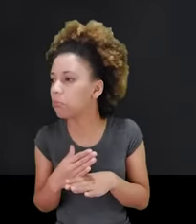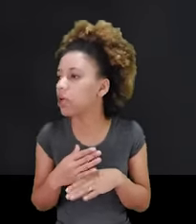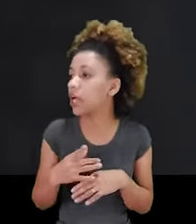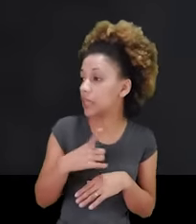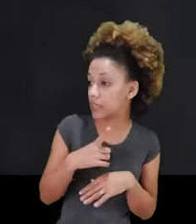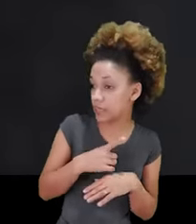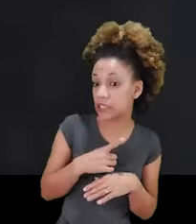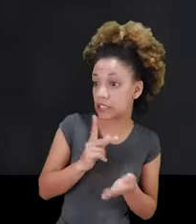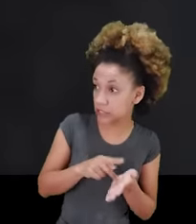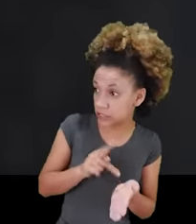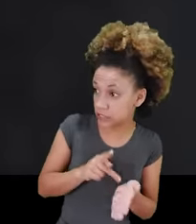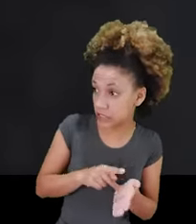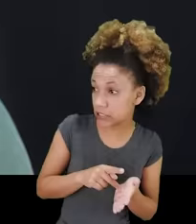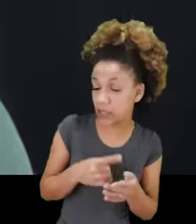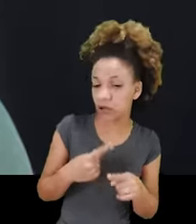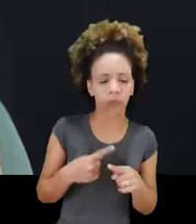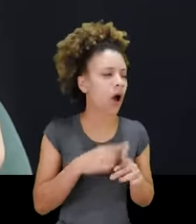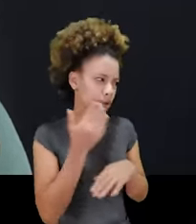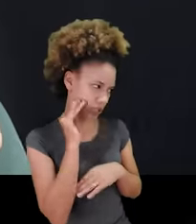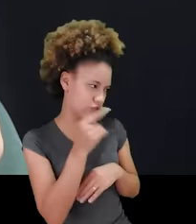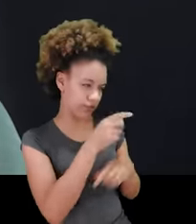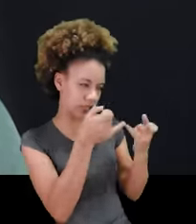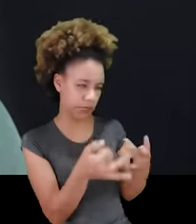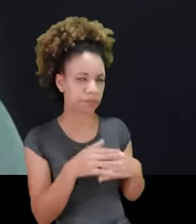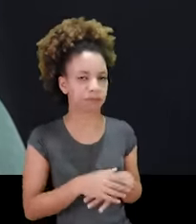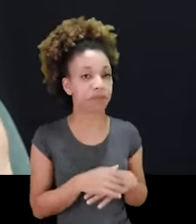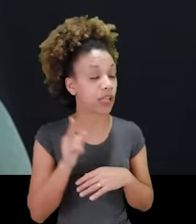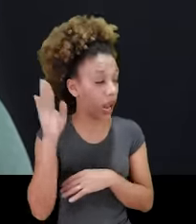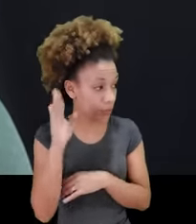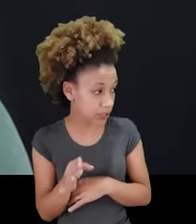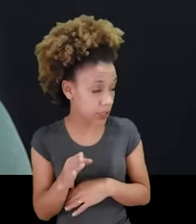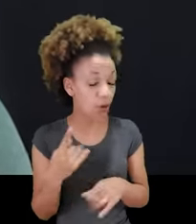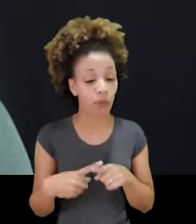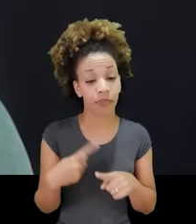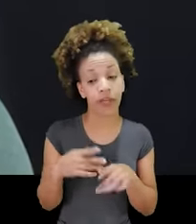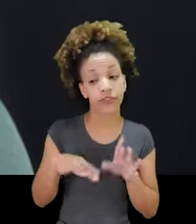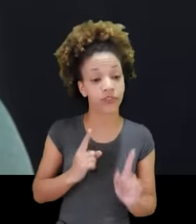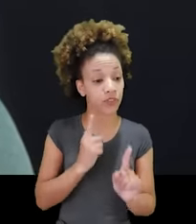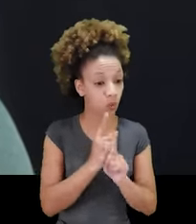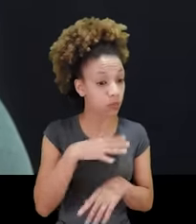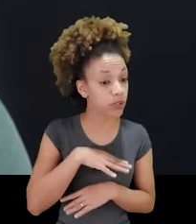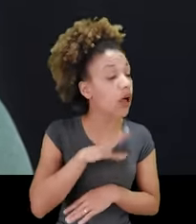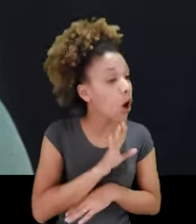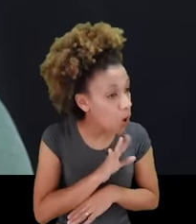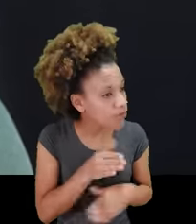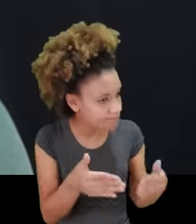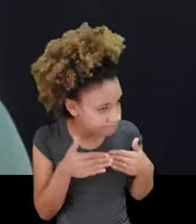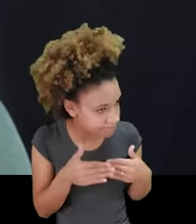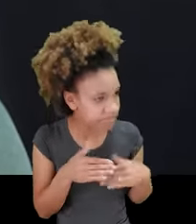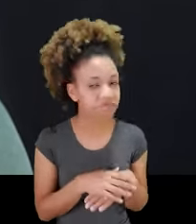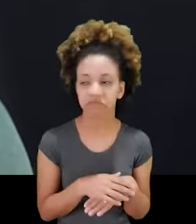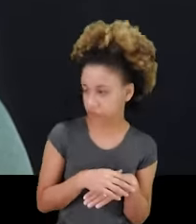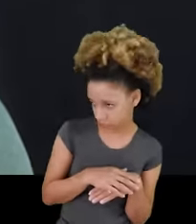sem eles terem absoluta certeza, tu sabes o caminho. Mas eu entendi o que você quer dizer. Lá no Brasil, às vezes você pega um português e você fala assim, oi, com licença. E